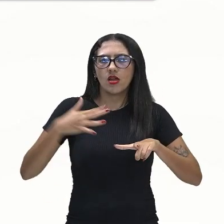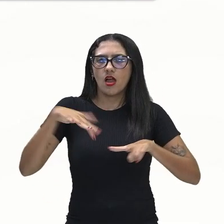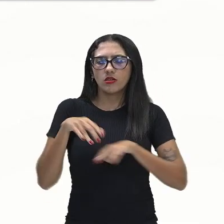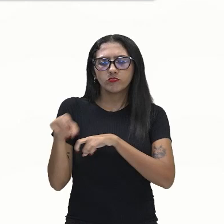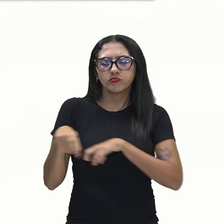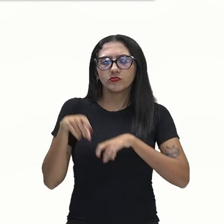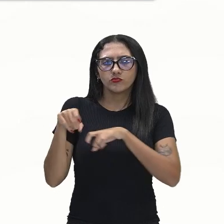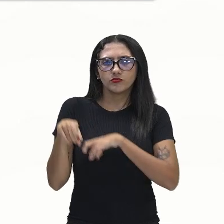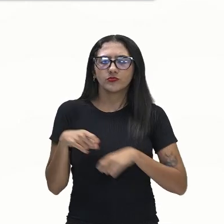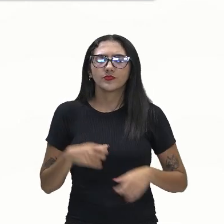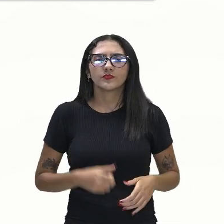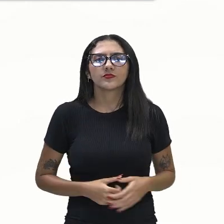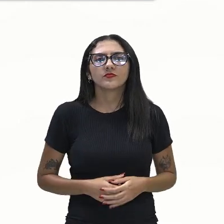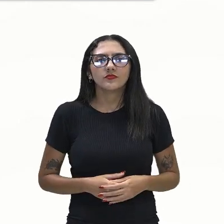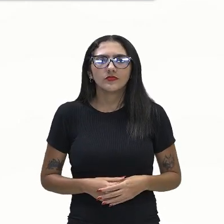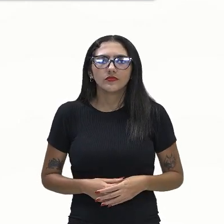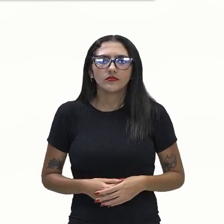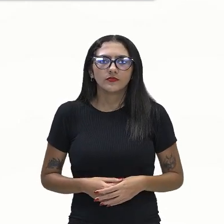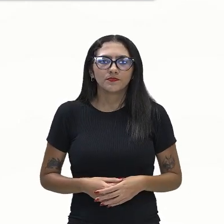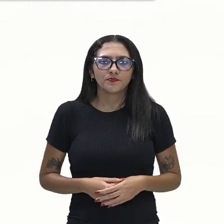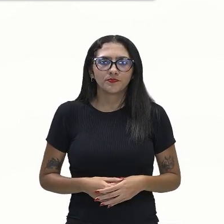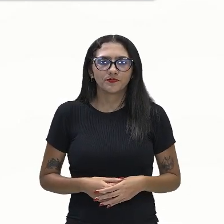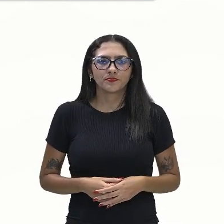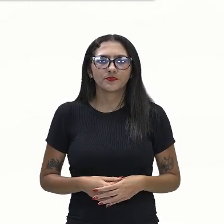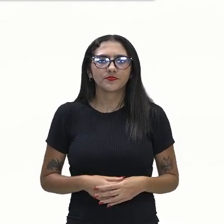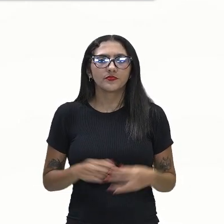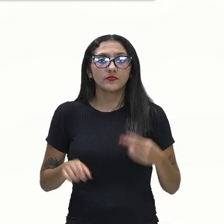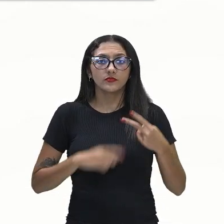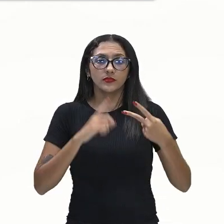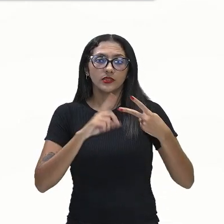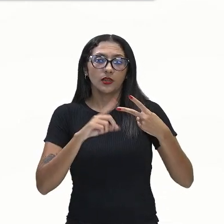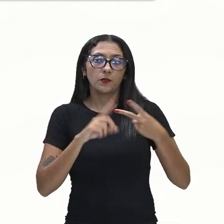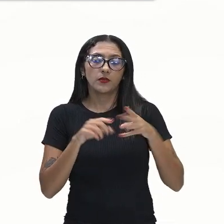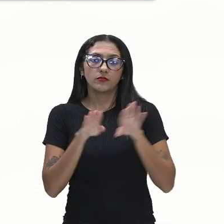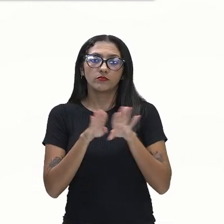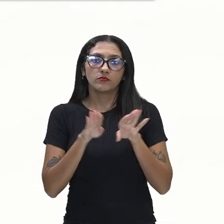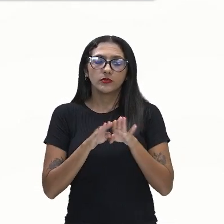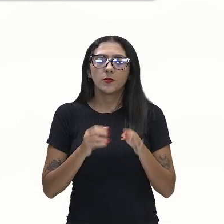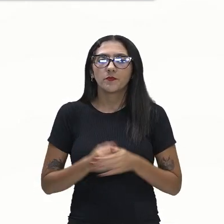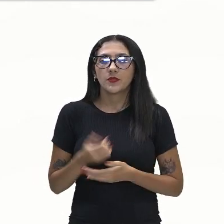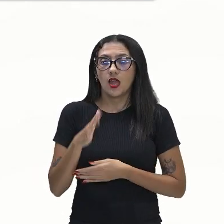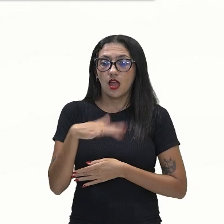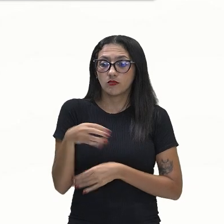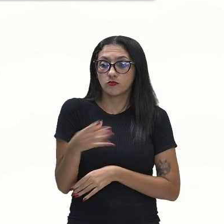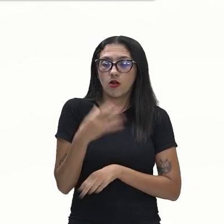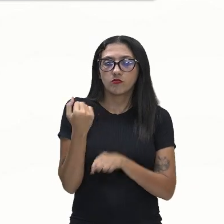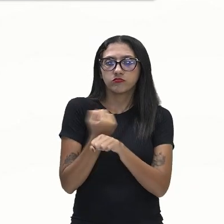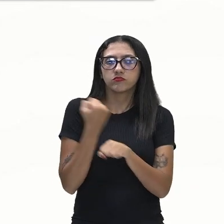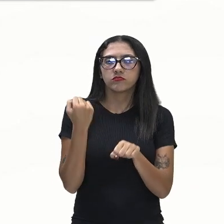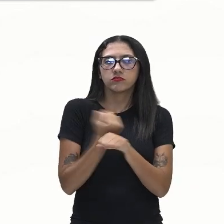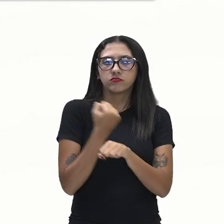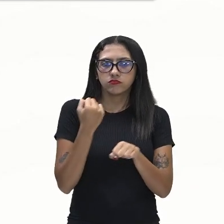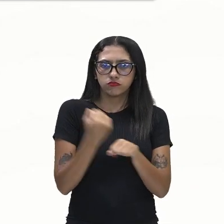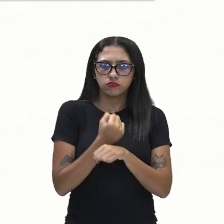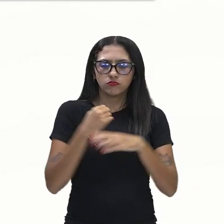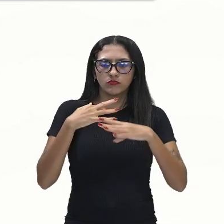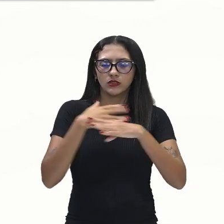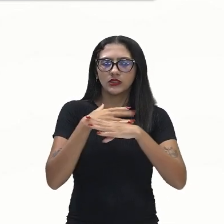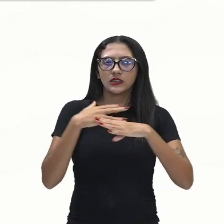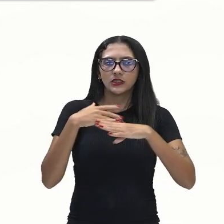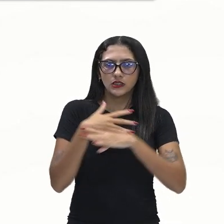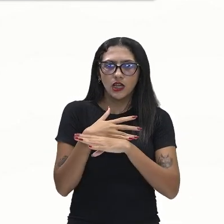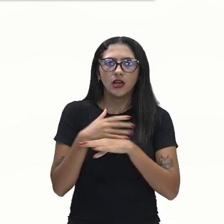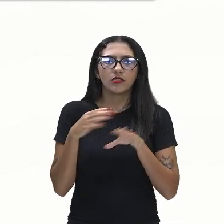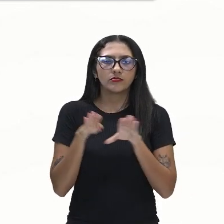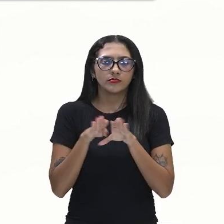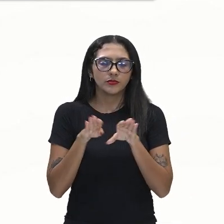Tá? Vejam aí que também temos processos de urbanização. Grandes cidades,